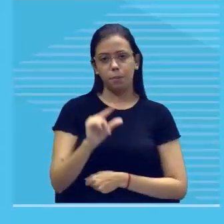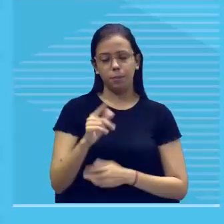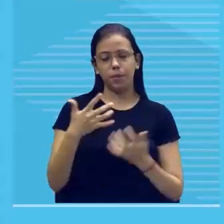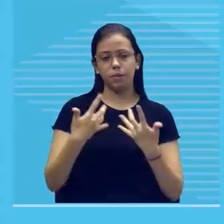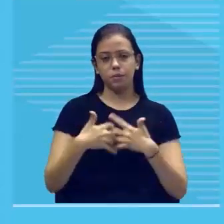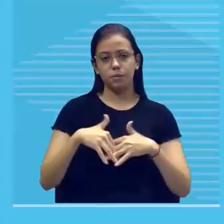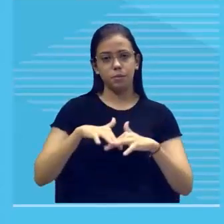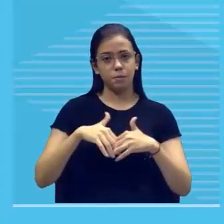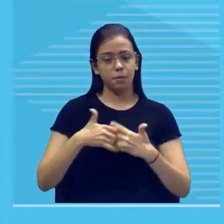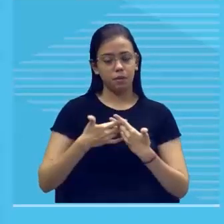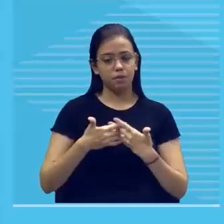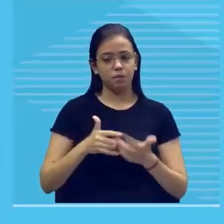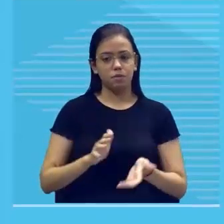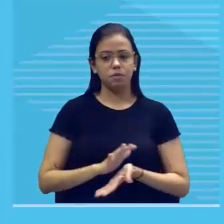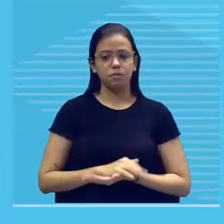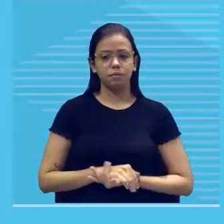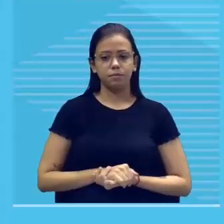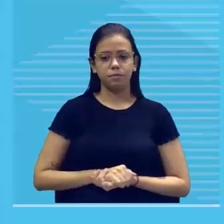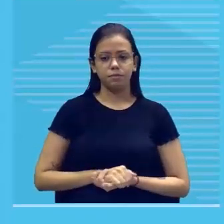Magnus